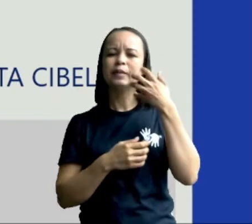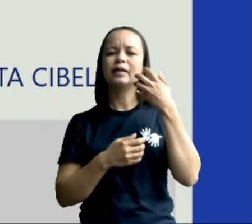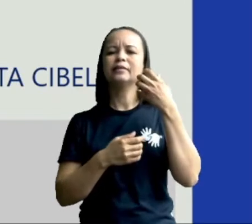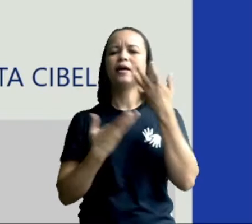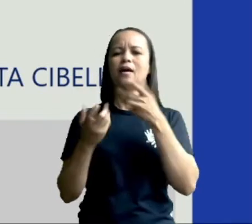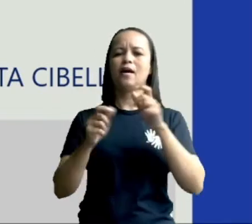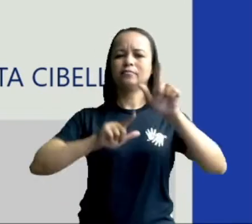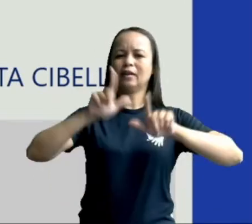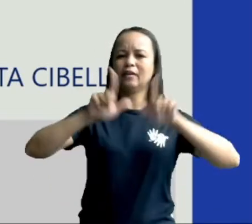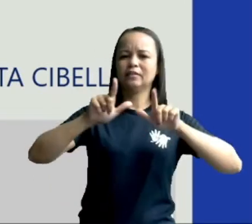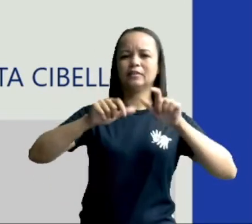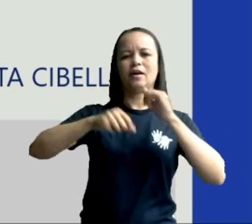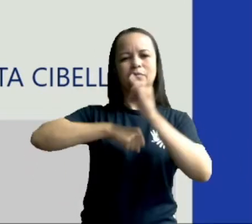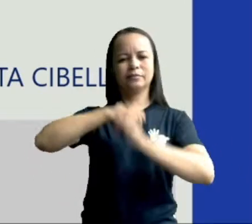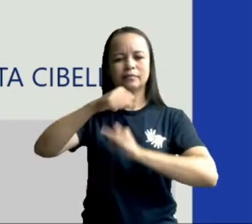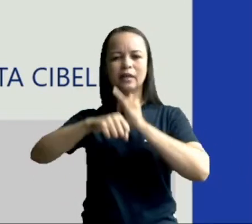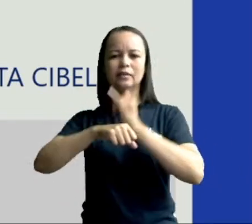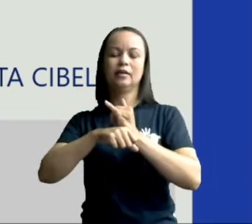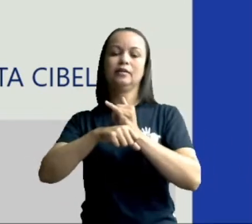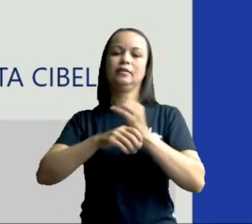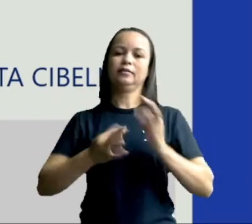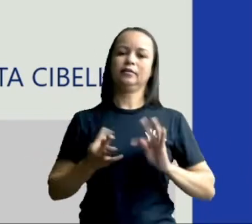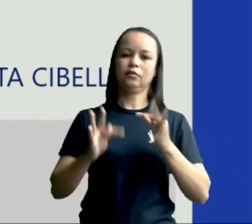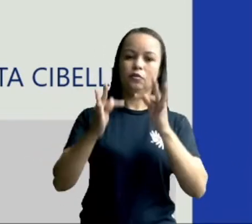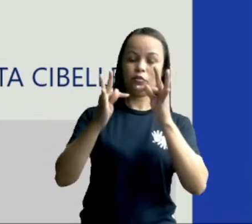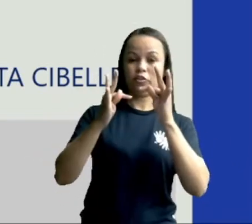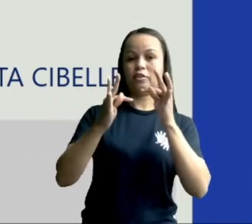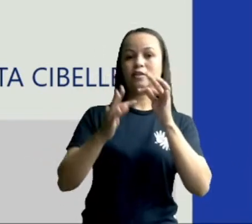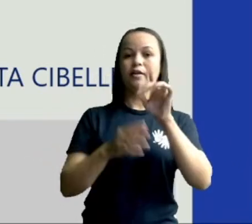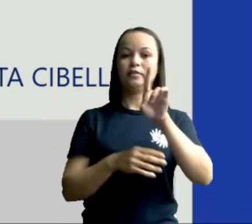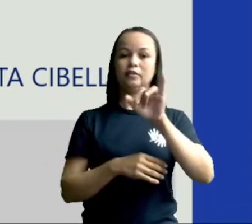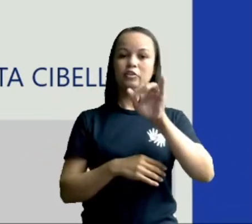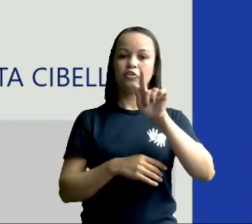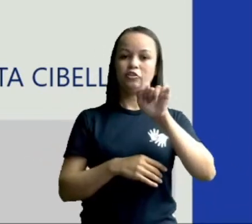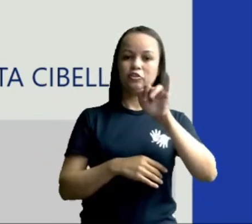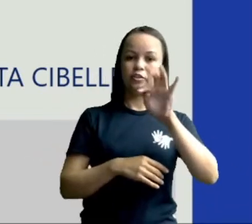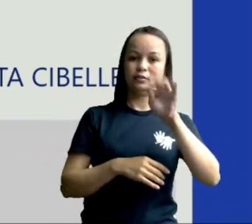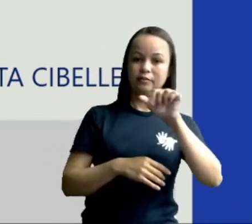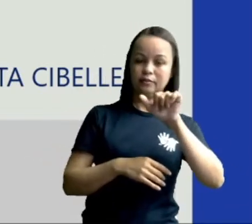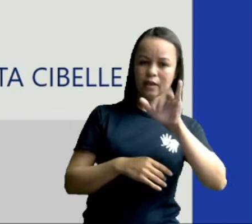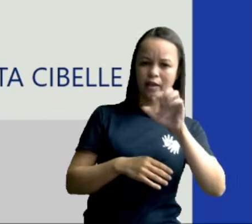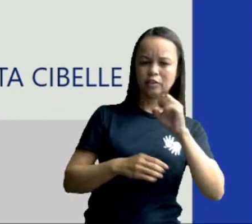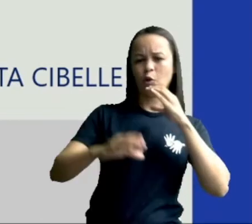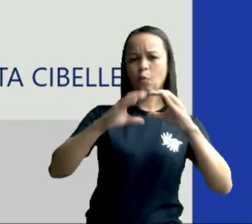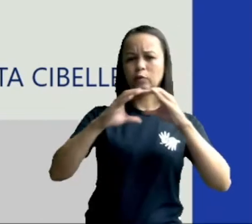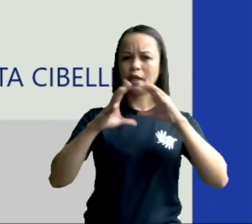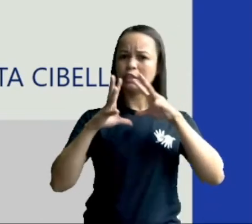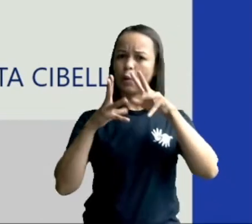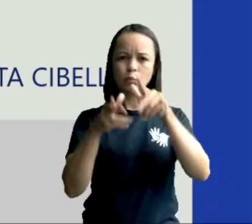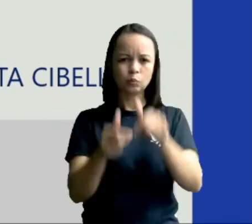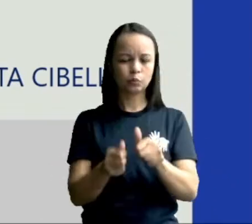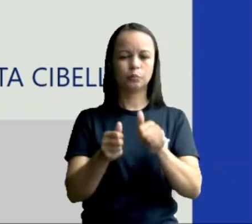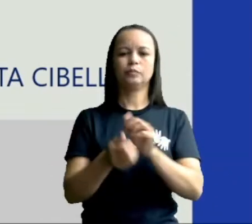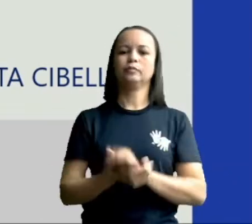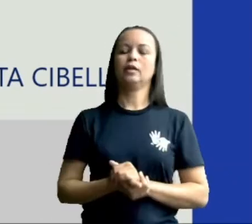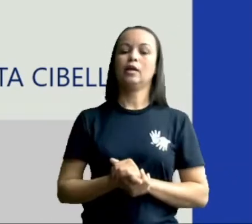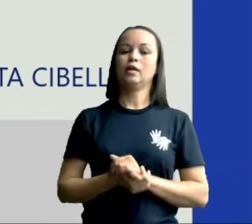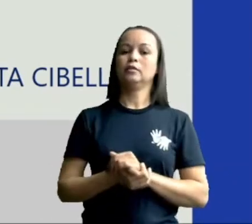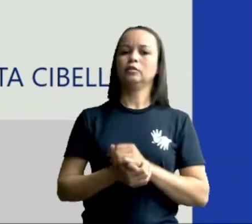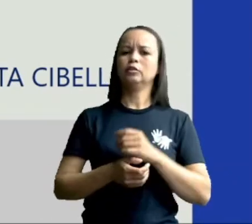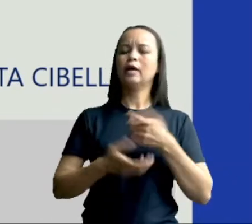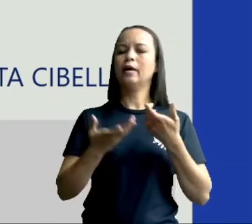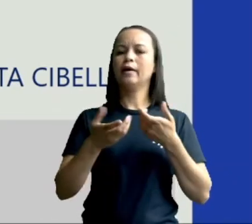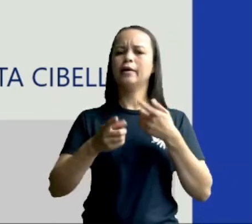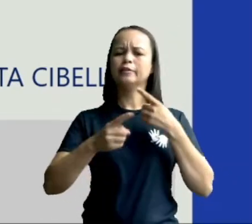televisão, cinema, internet, tecnologias digitais, informação e comunicação, no geral. Discutindo seus